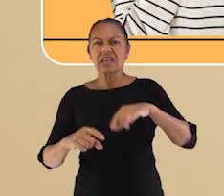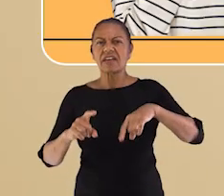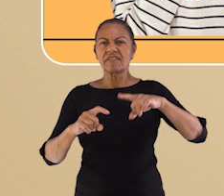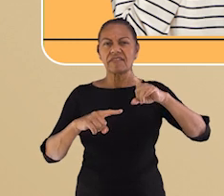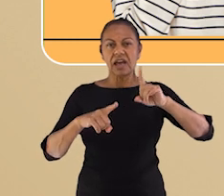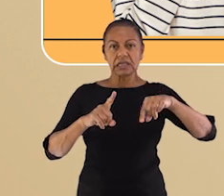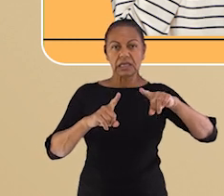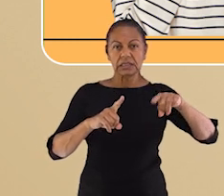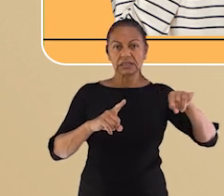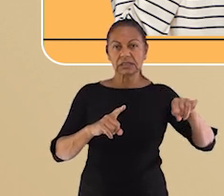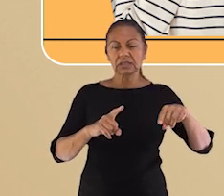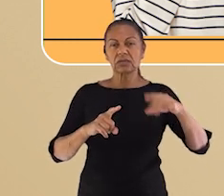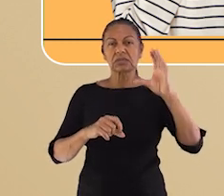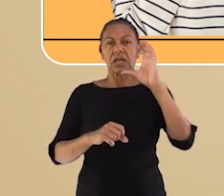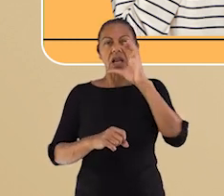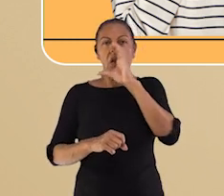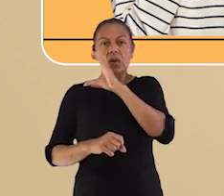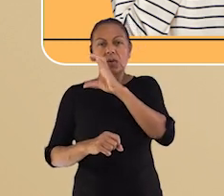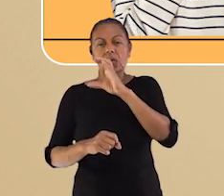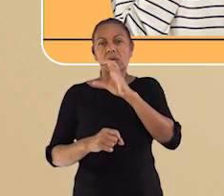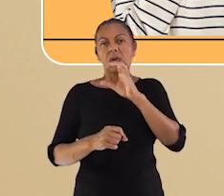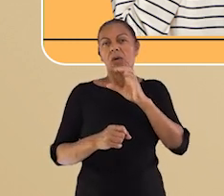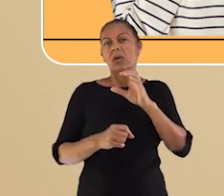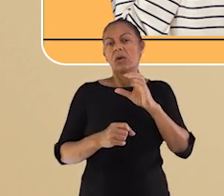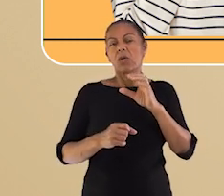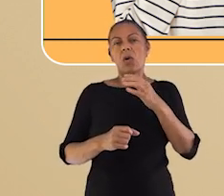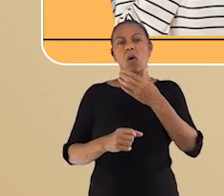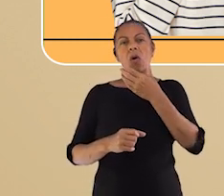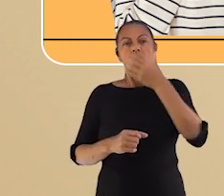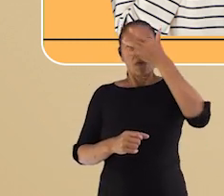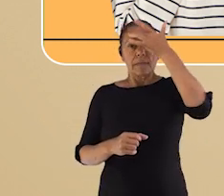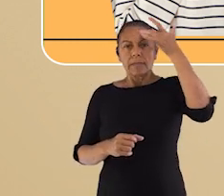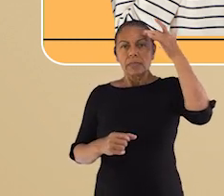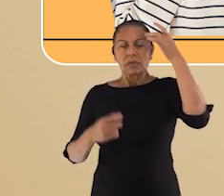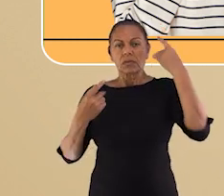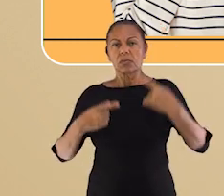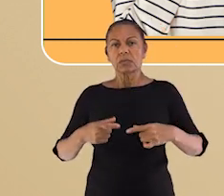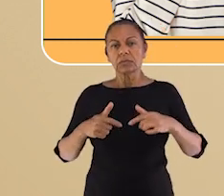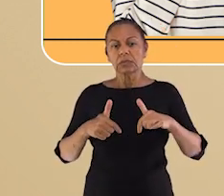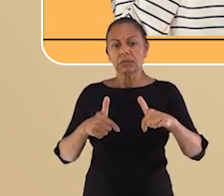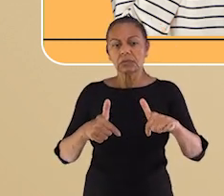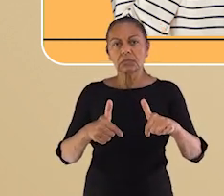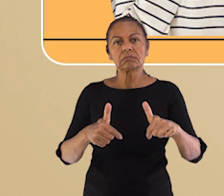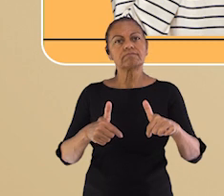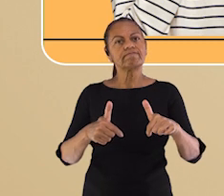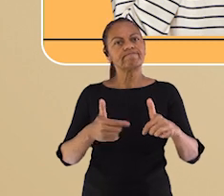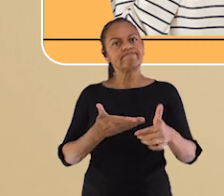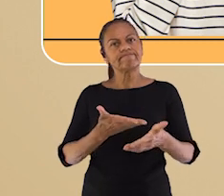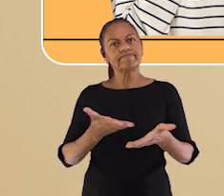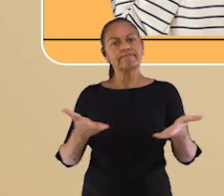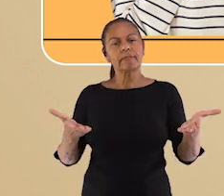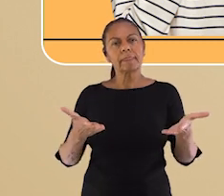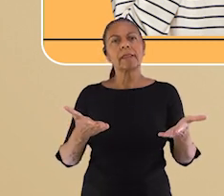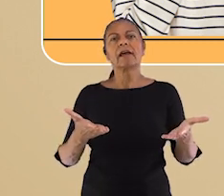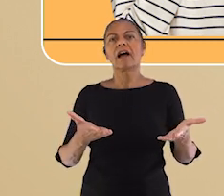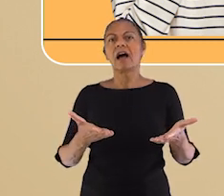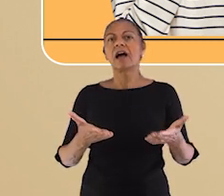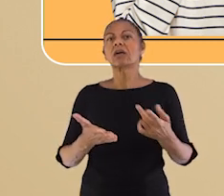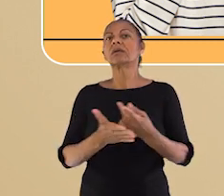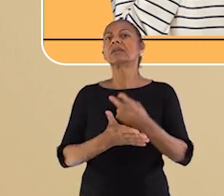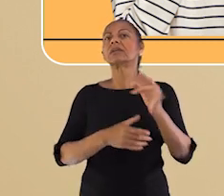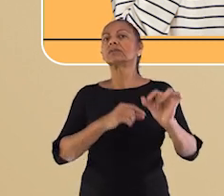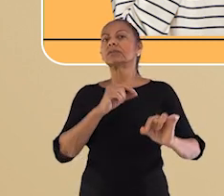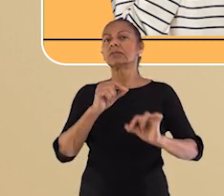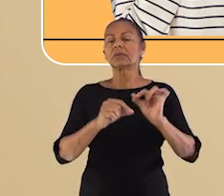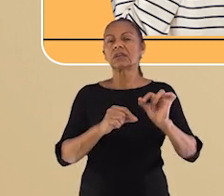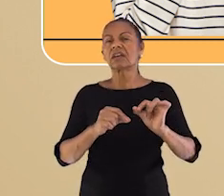Você sabia que as variações de calor induzidas pelo homem são responsáveis por cerca de 5 milhões